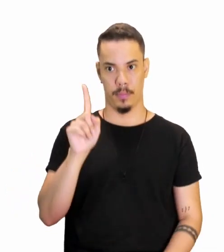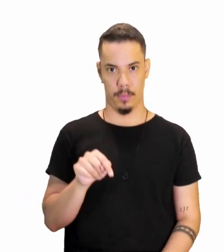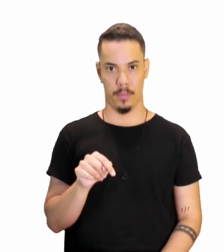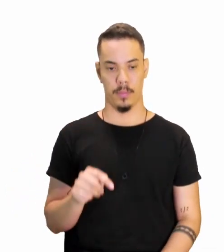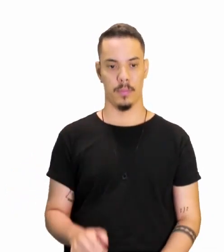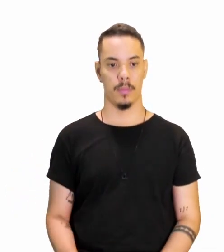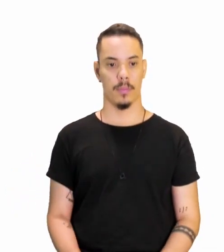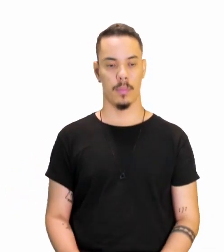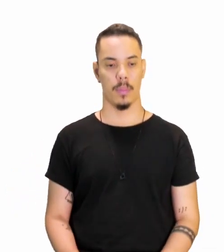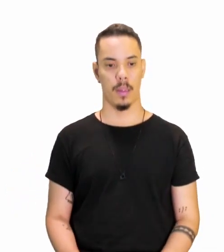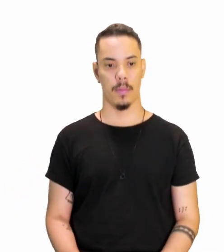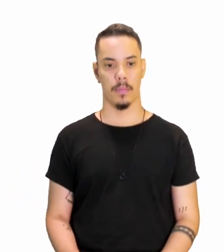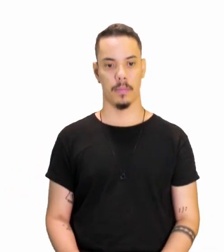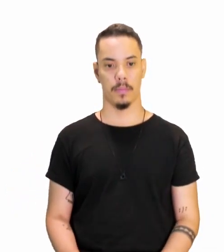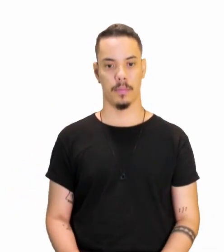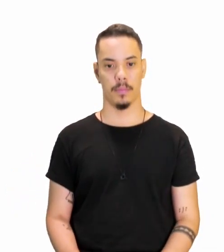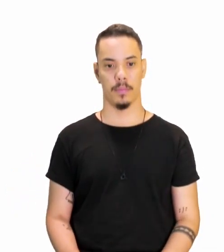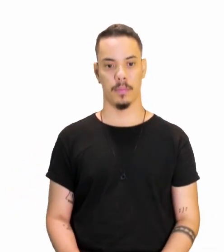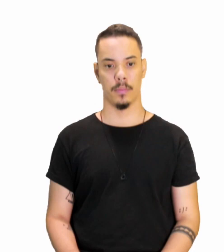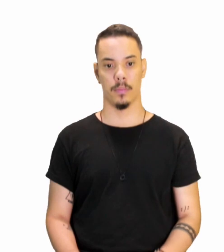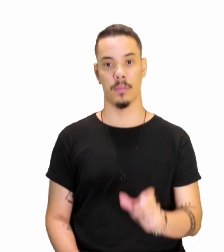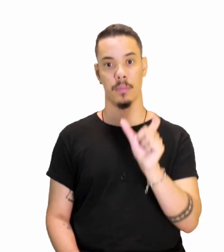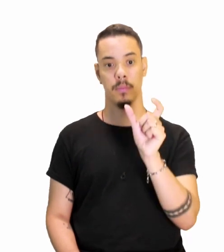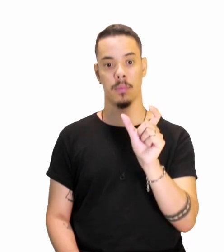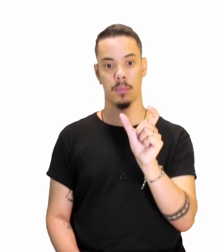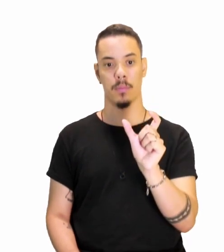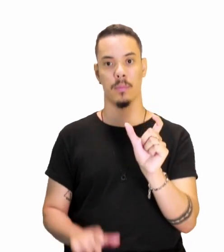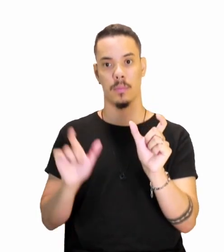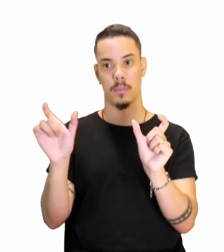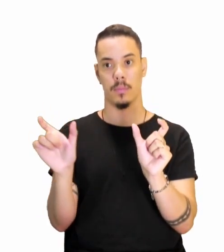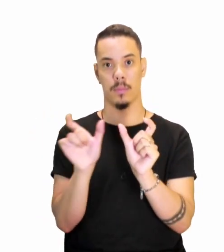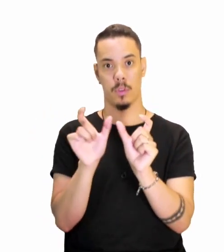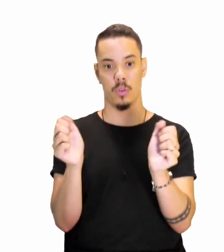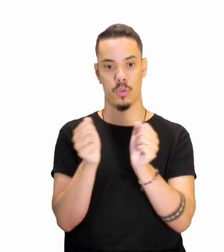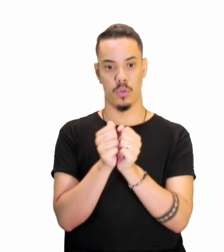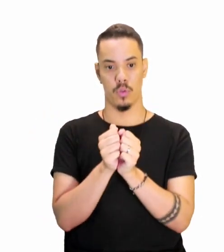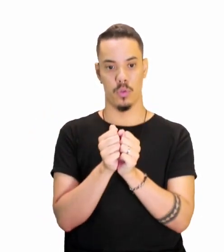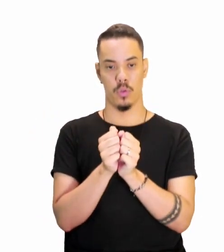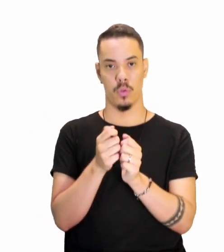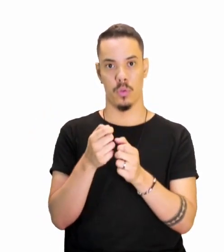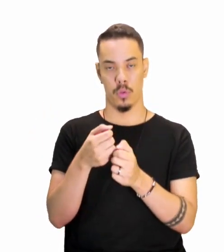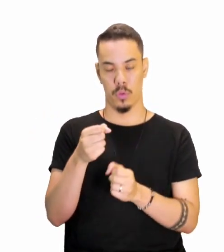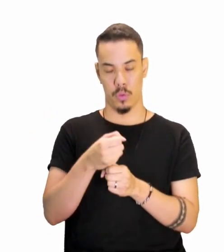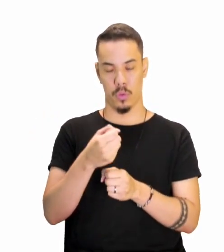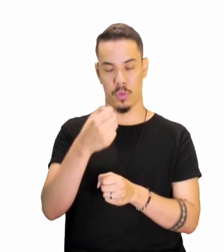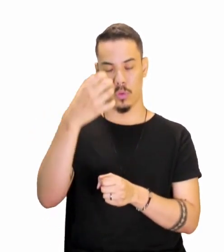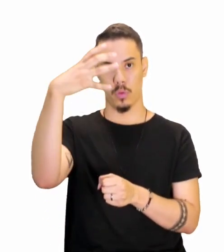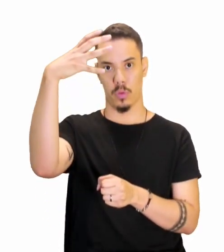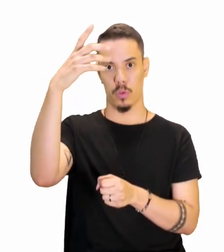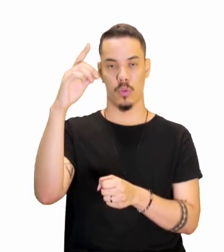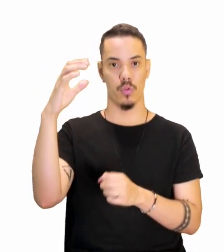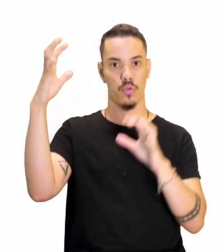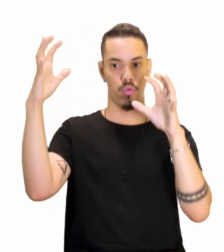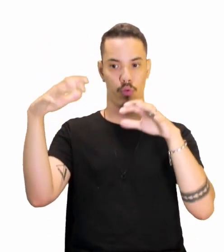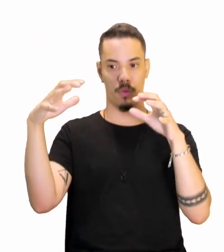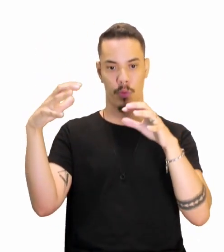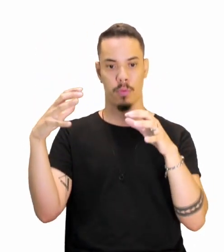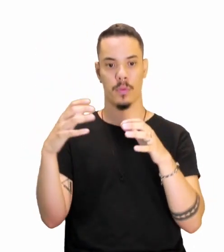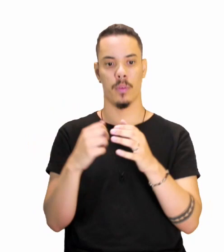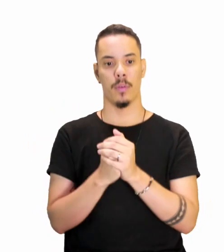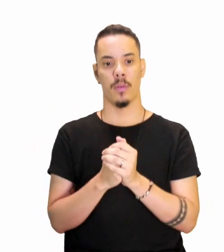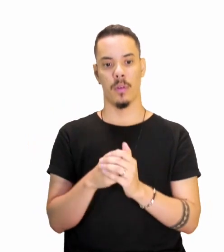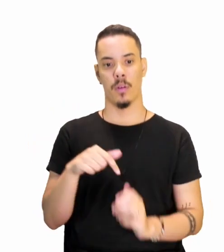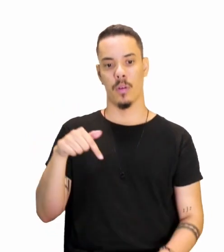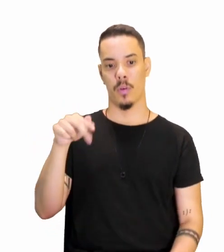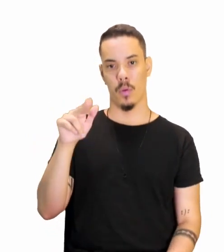composto? Olha só, a palavra guarda-chuva. Eu tenho aqui o radical, né,